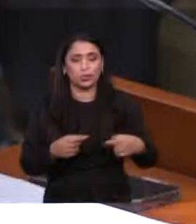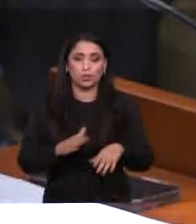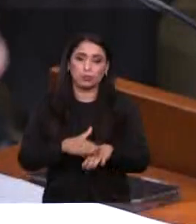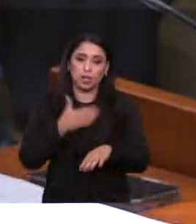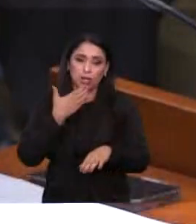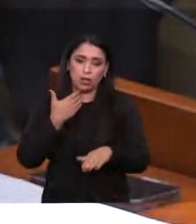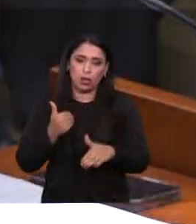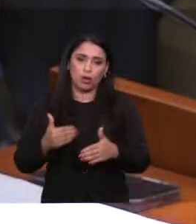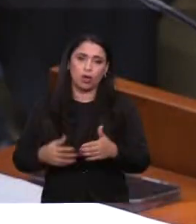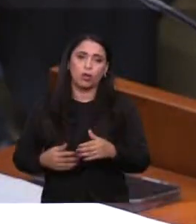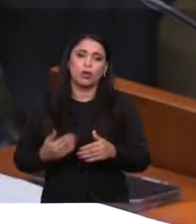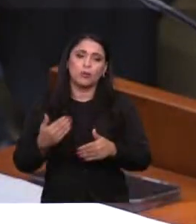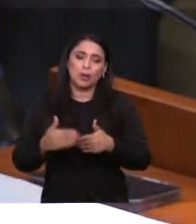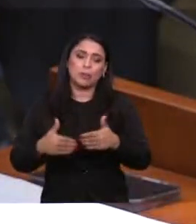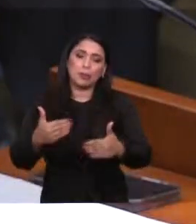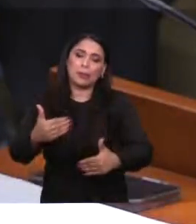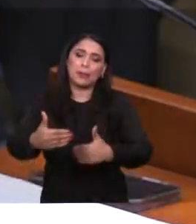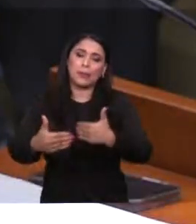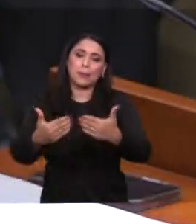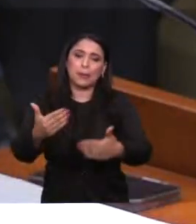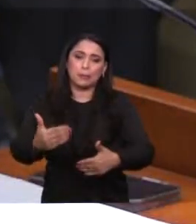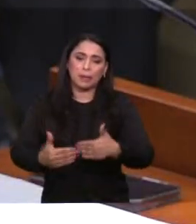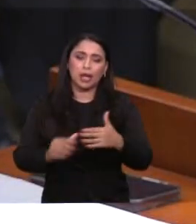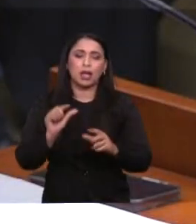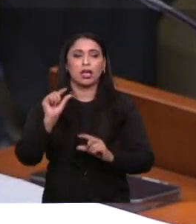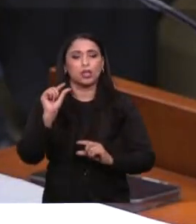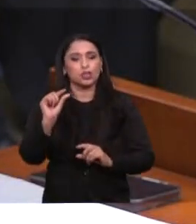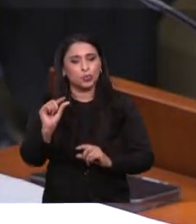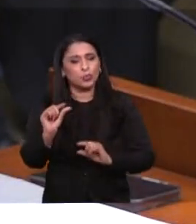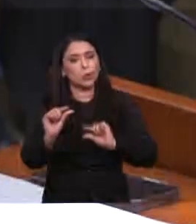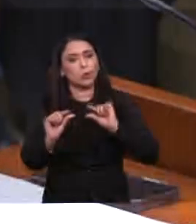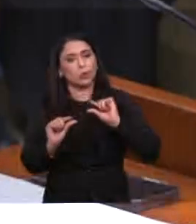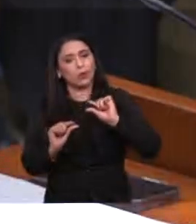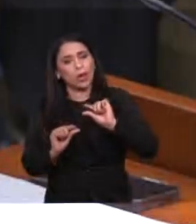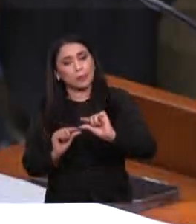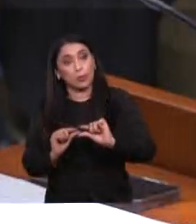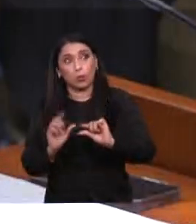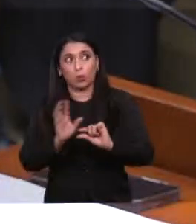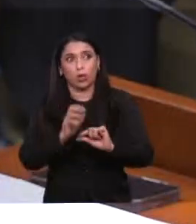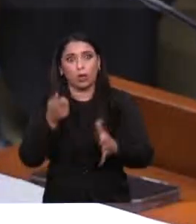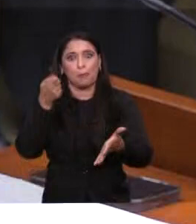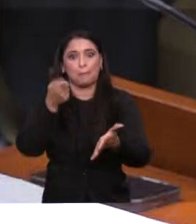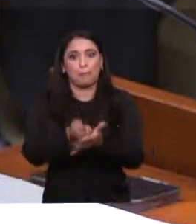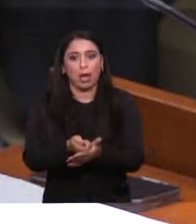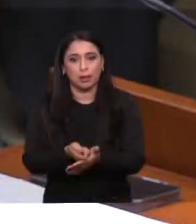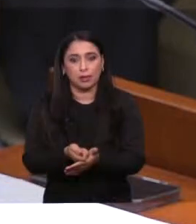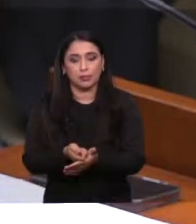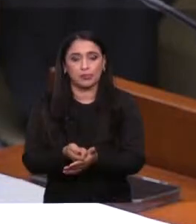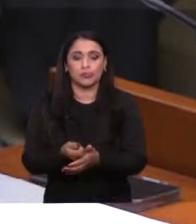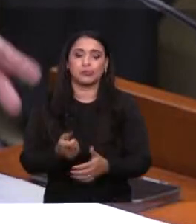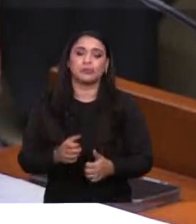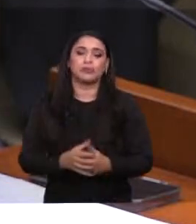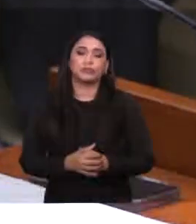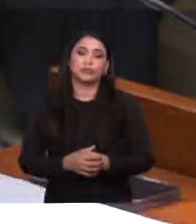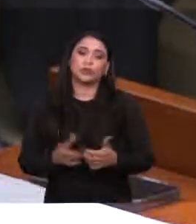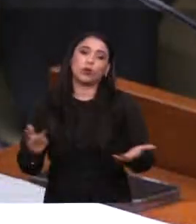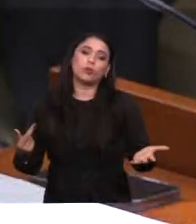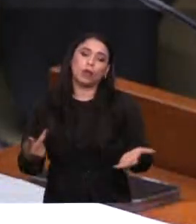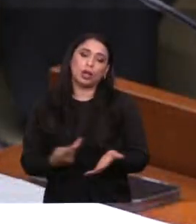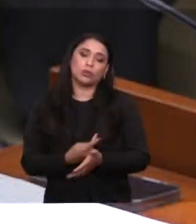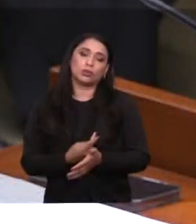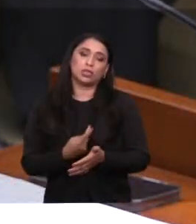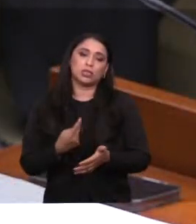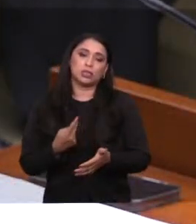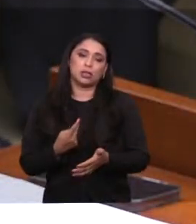num processo contínuo, num processo paulatino, e não de forma abrupta, como aconteceu